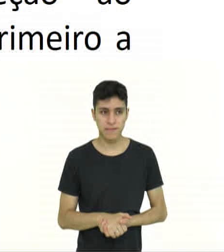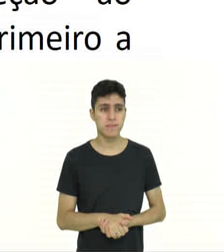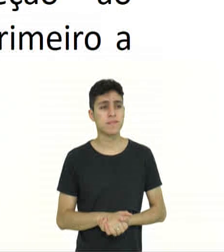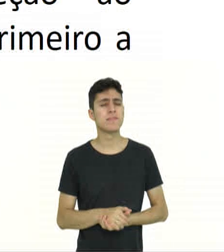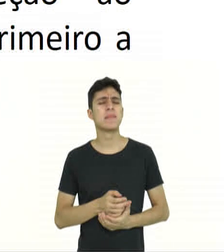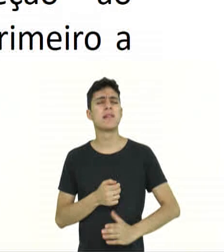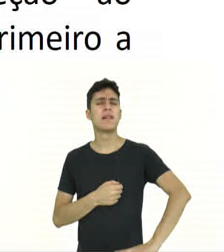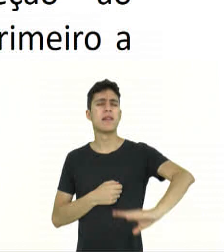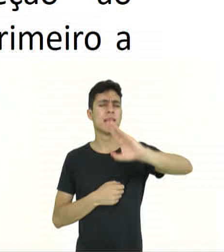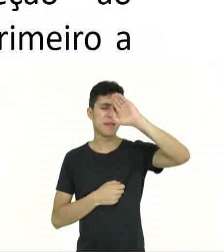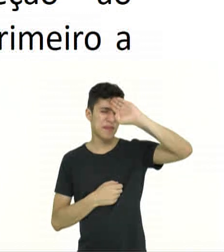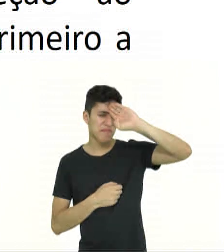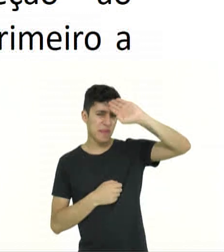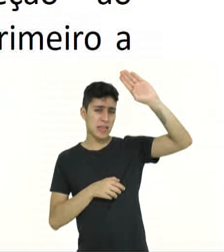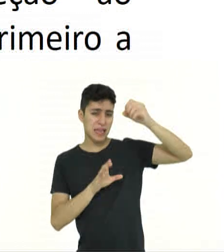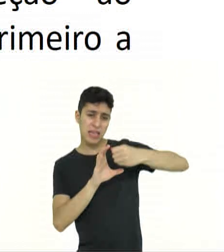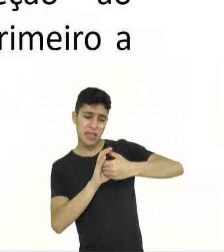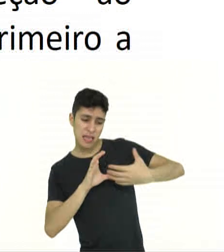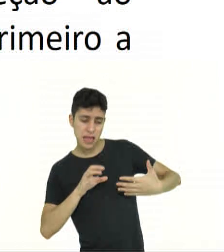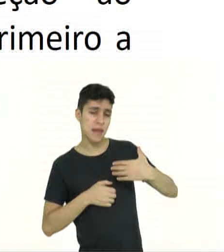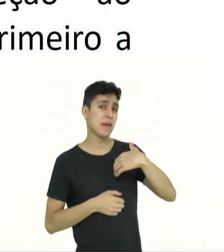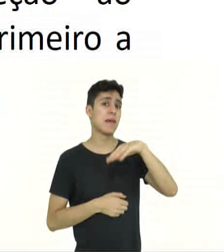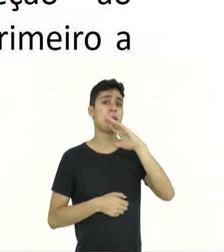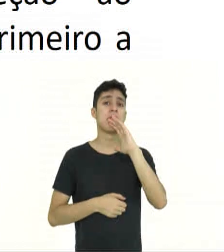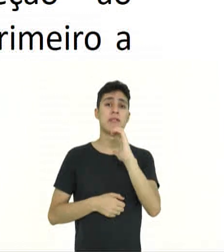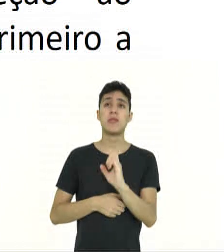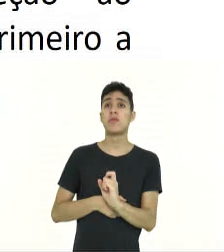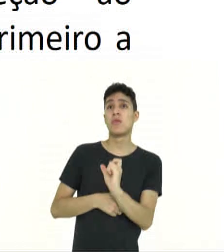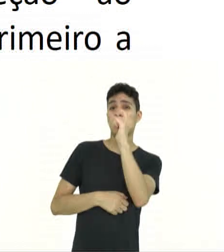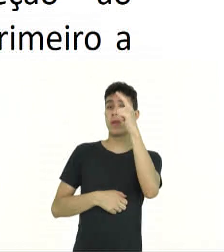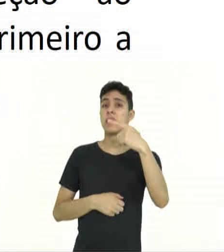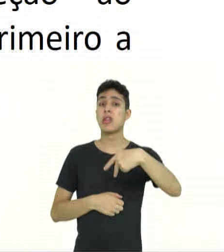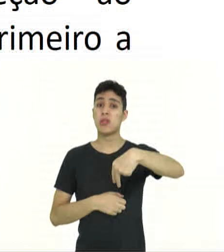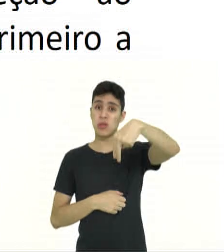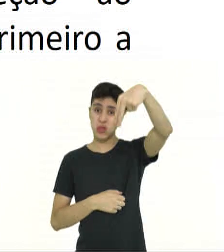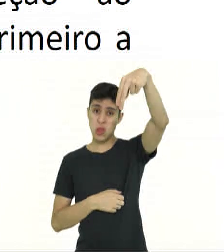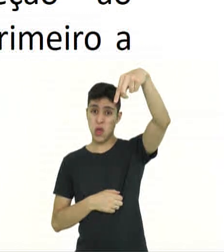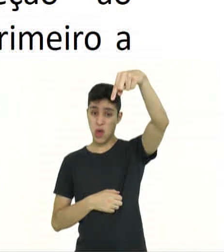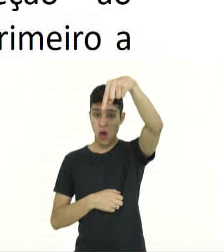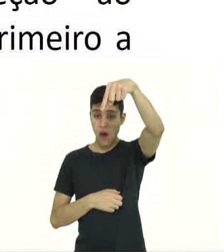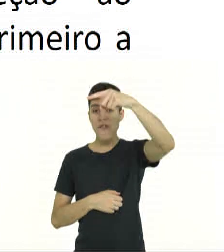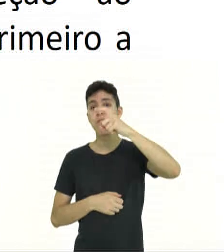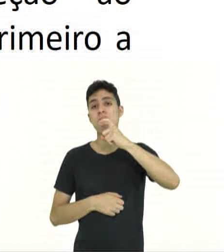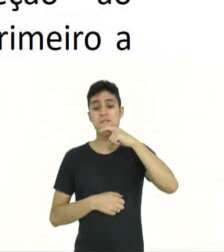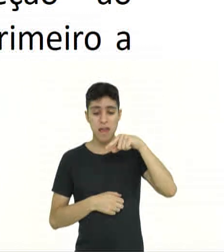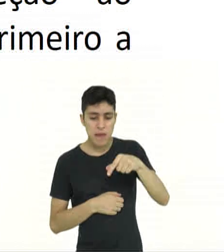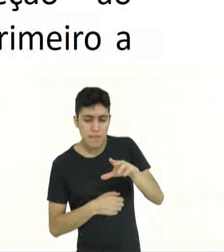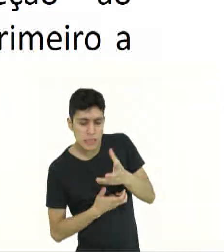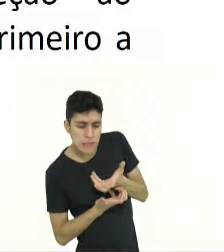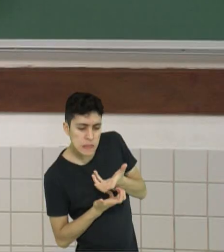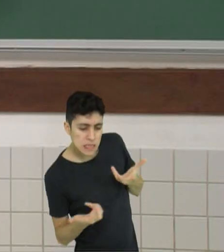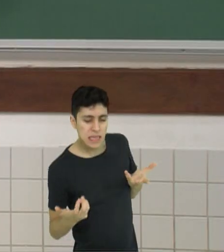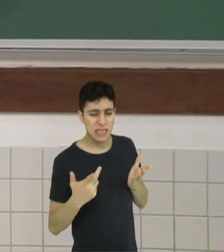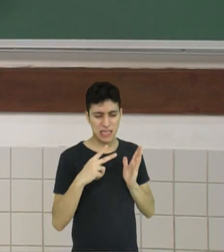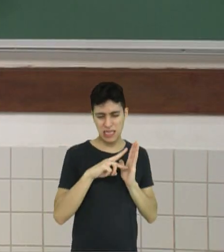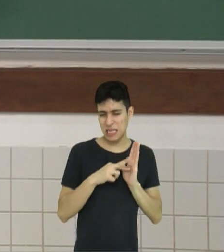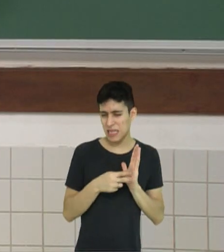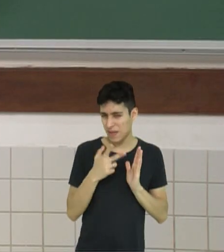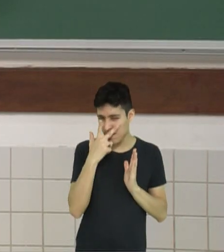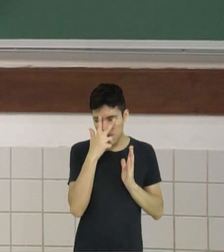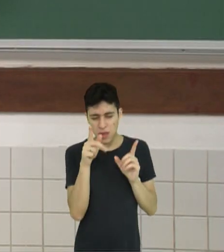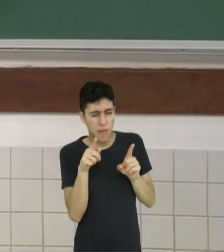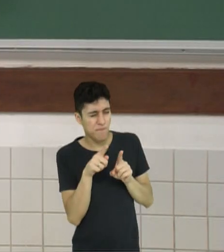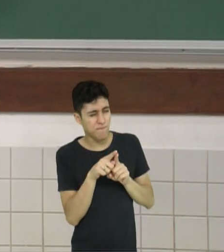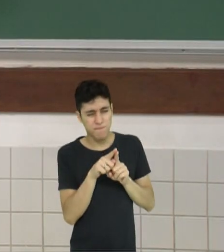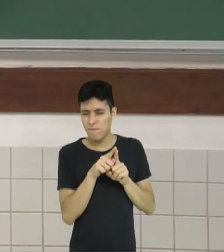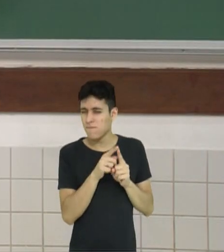Principal característica da Antártida é mais frio que no Polo Norte, é mais frio e seco, é considerado um deserto de gelo,